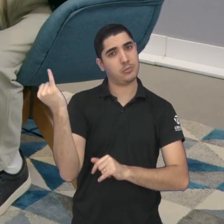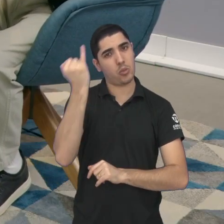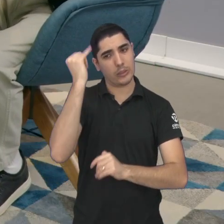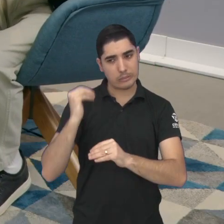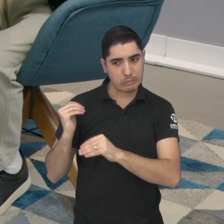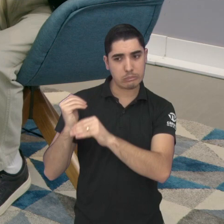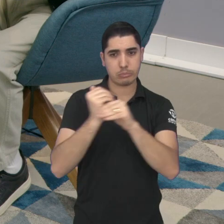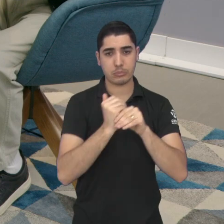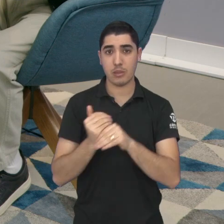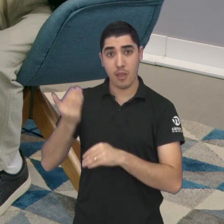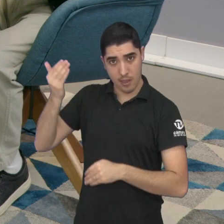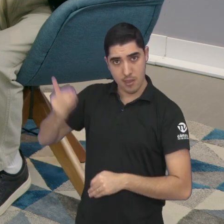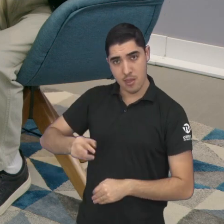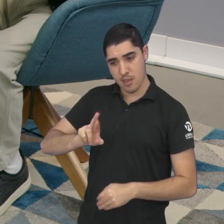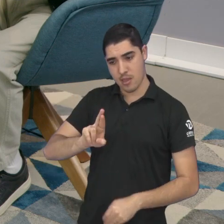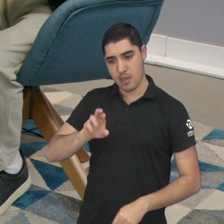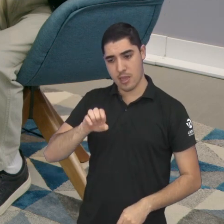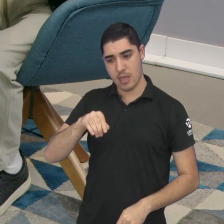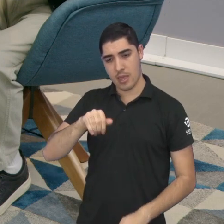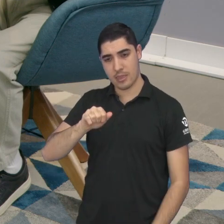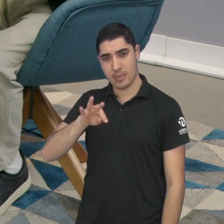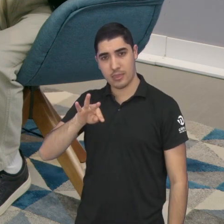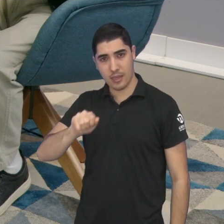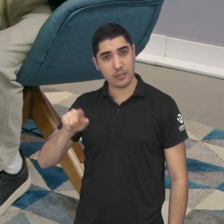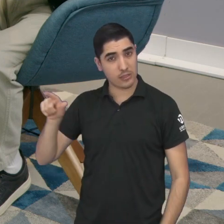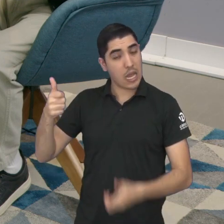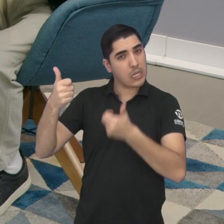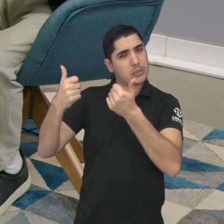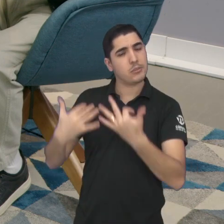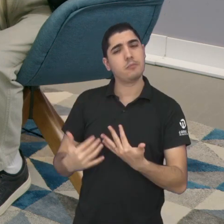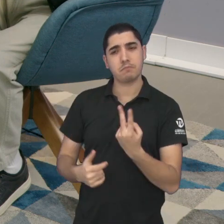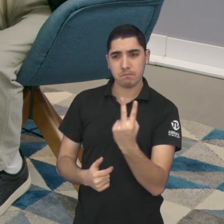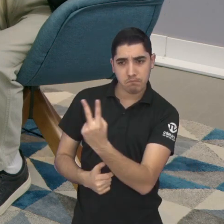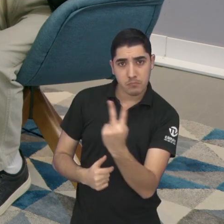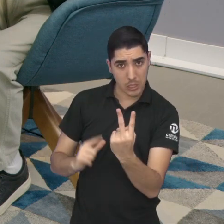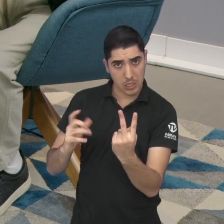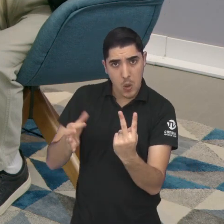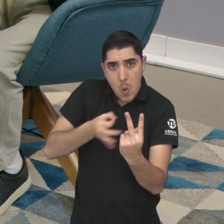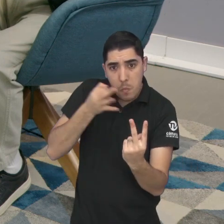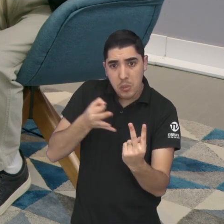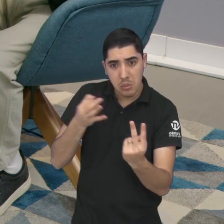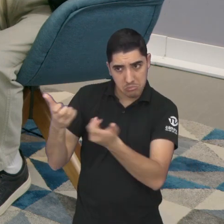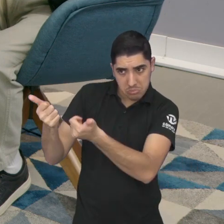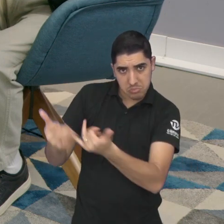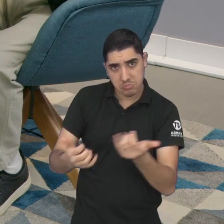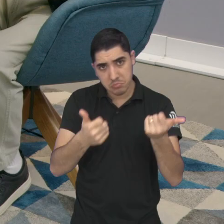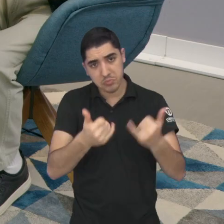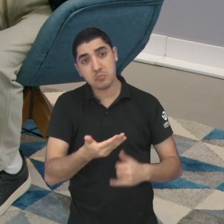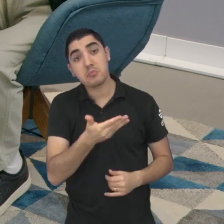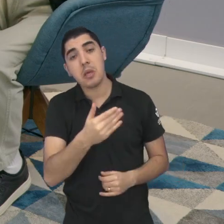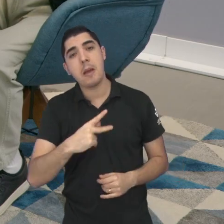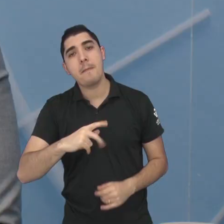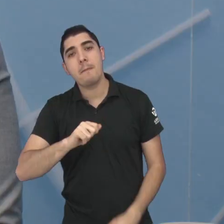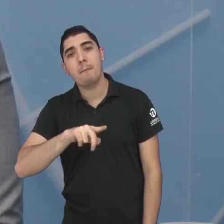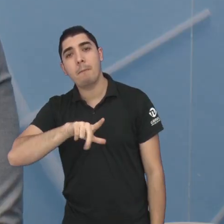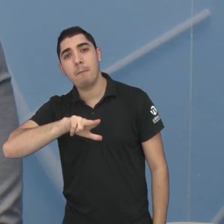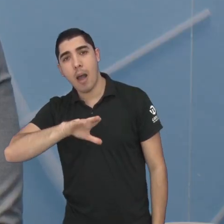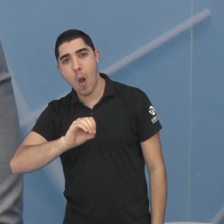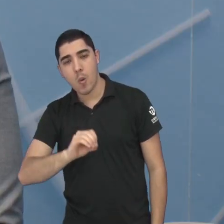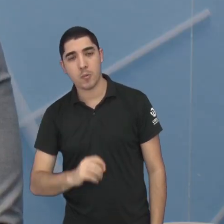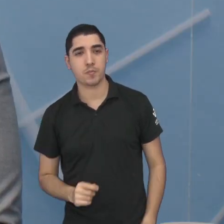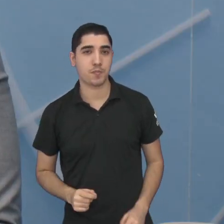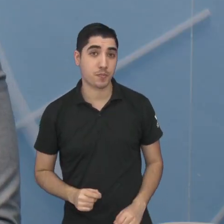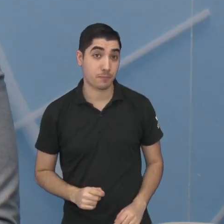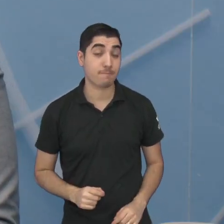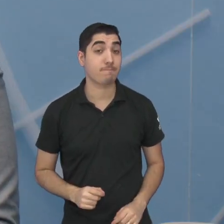que a Renata bem pontuou. Vocês queriam fazer alguma colocação da fala dela, Paulo? Eu acho interessante que ela trouxe alguns